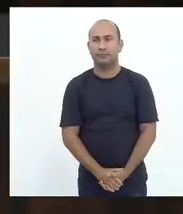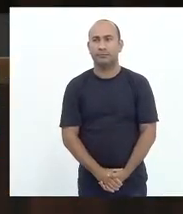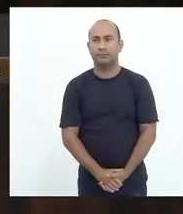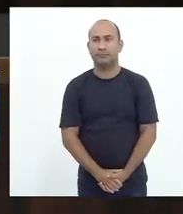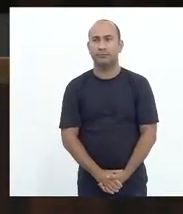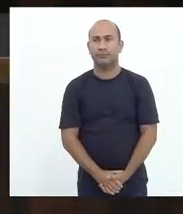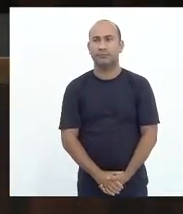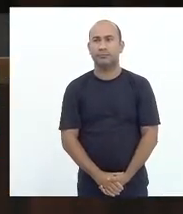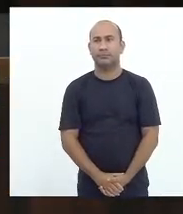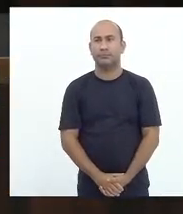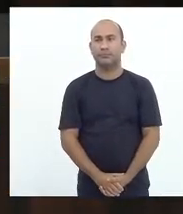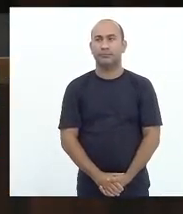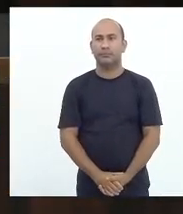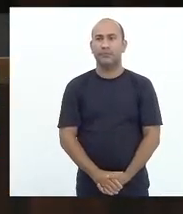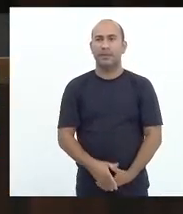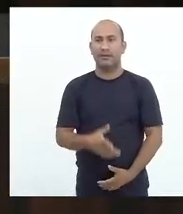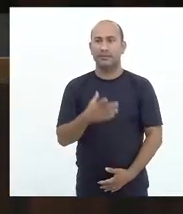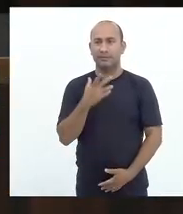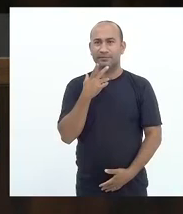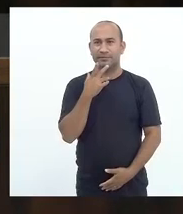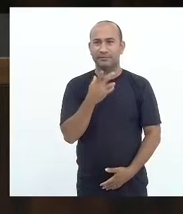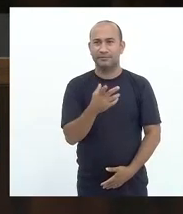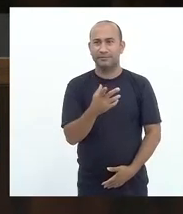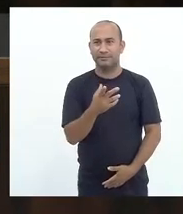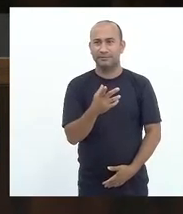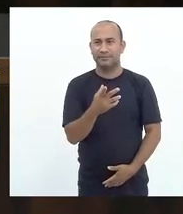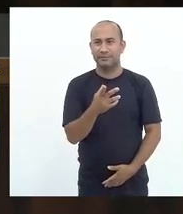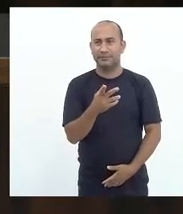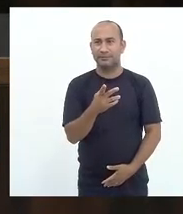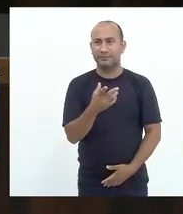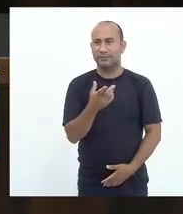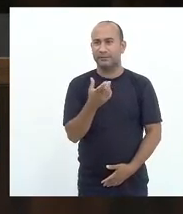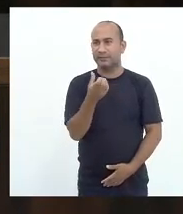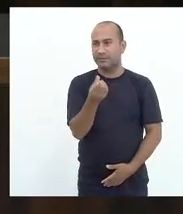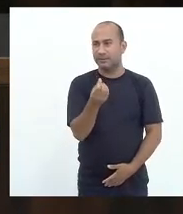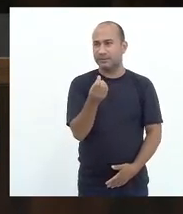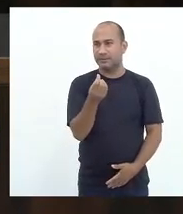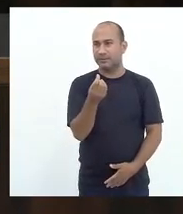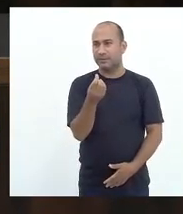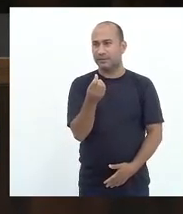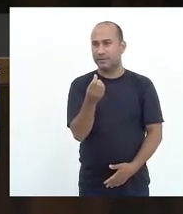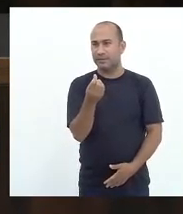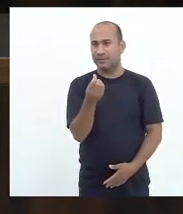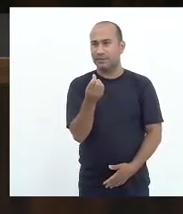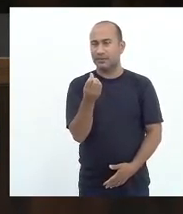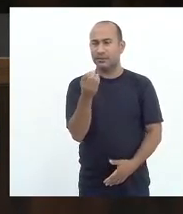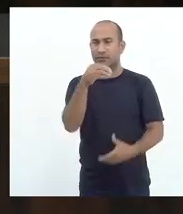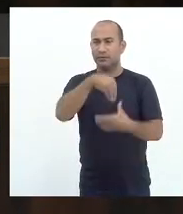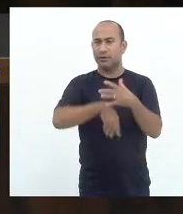Pela constitucionalidade com emenda, o voto foi 6-1.